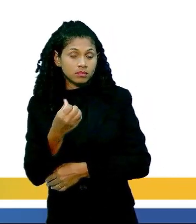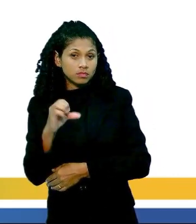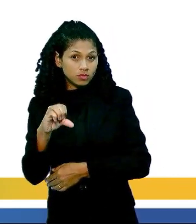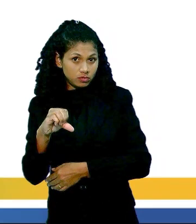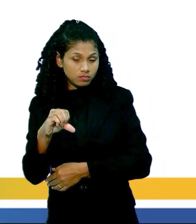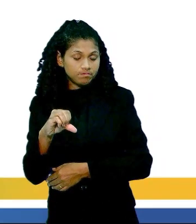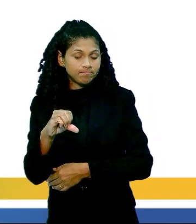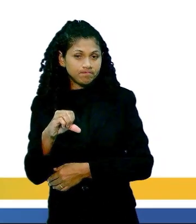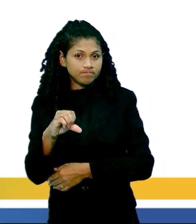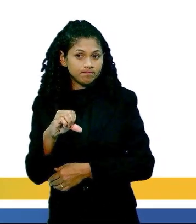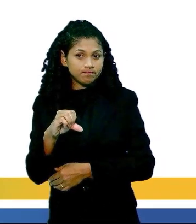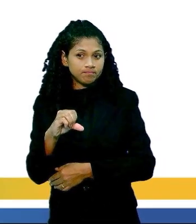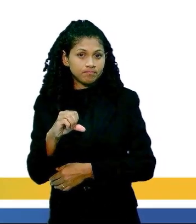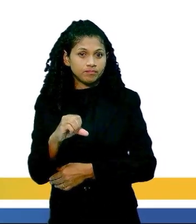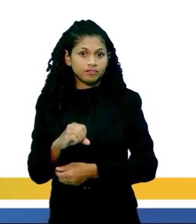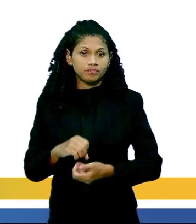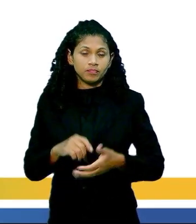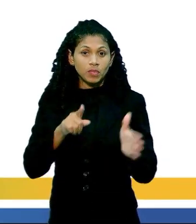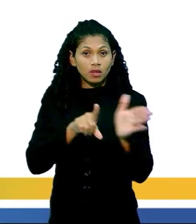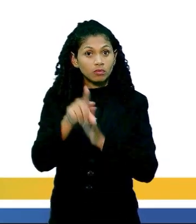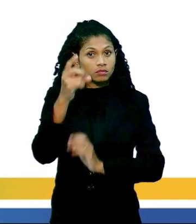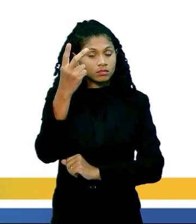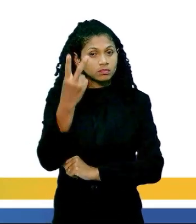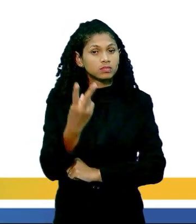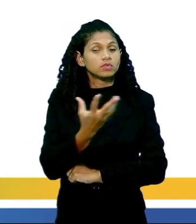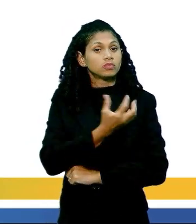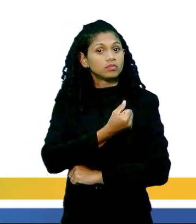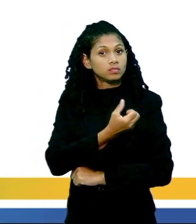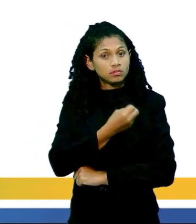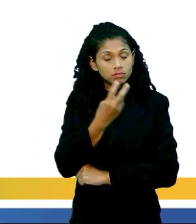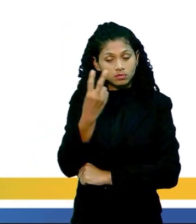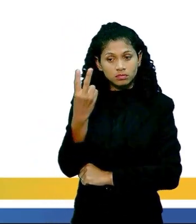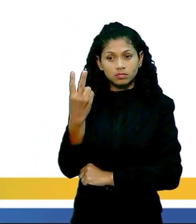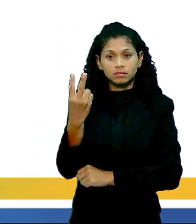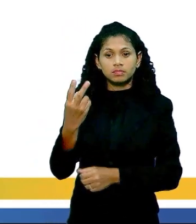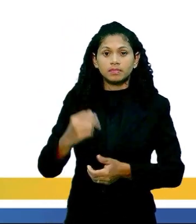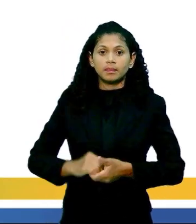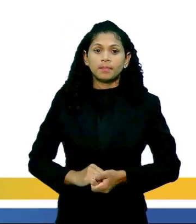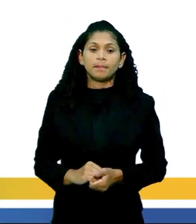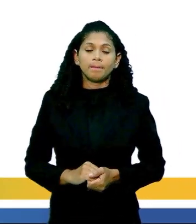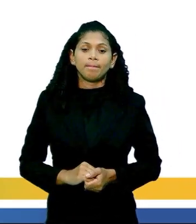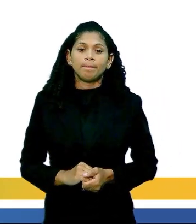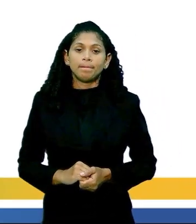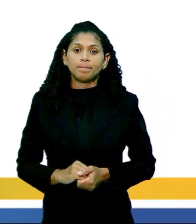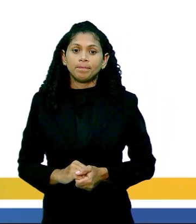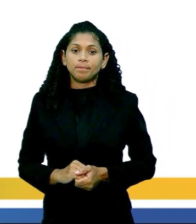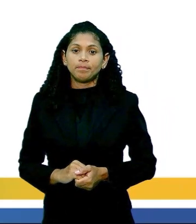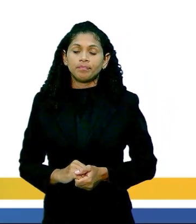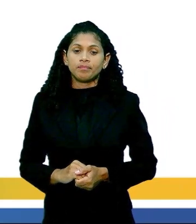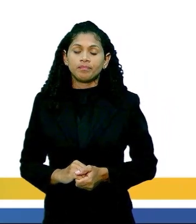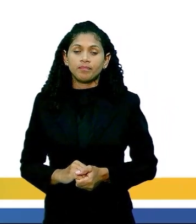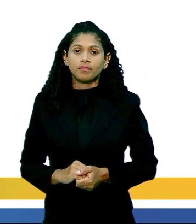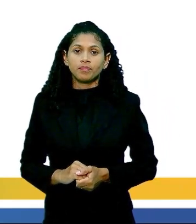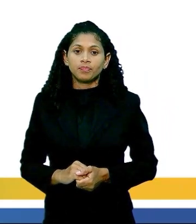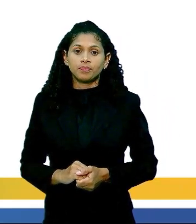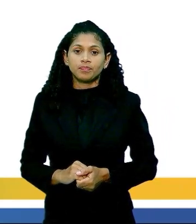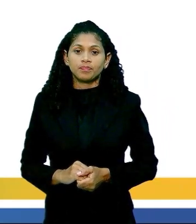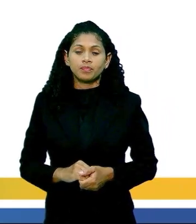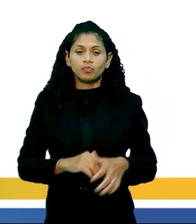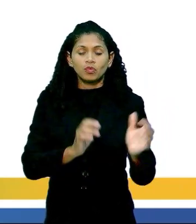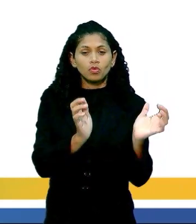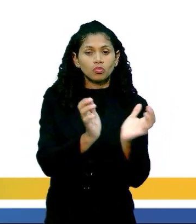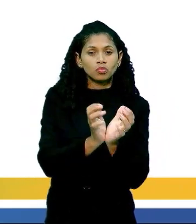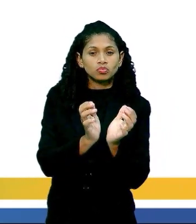segunda série, questão 2, isso é de biologia, lá na Ciências da Natureza, tá? Diz assim, ó,